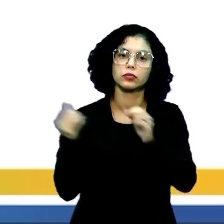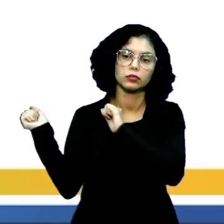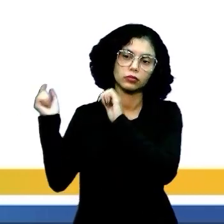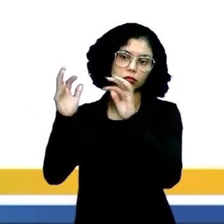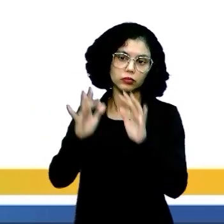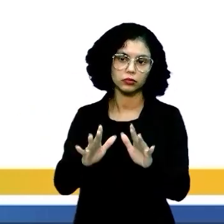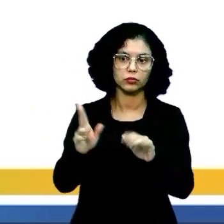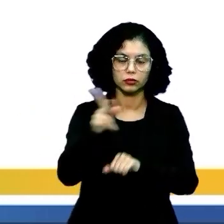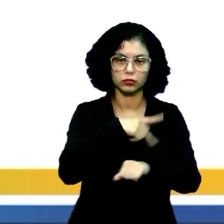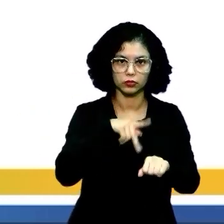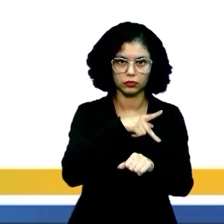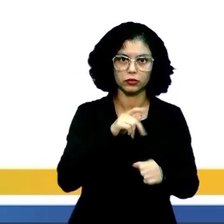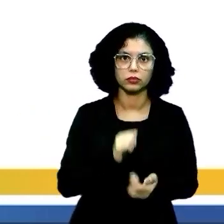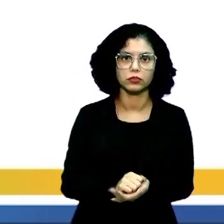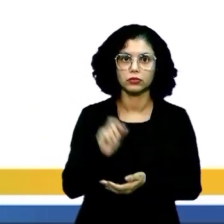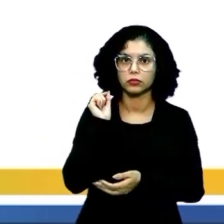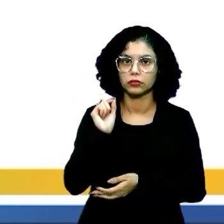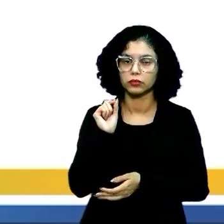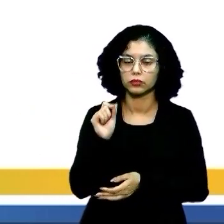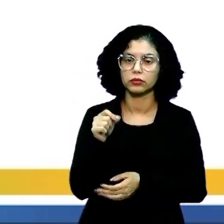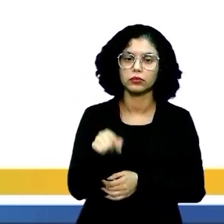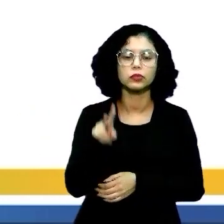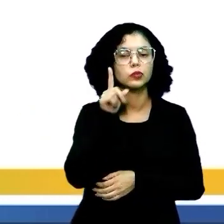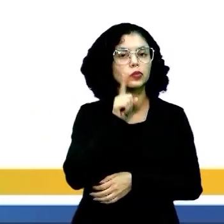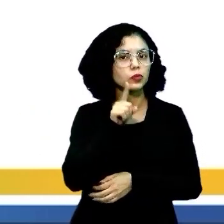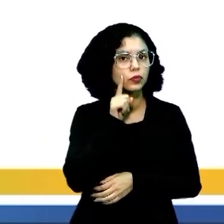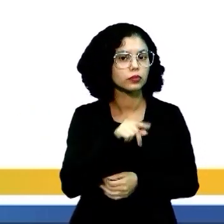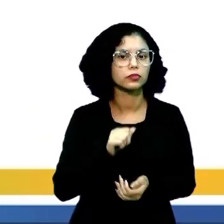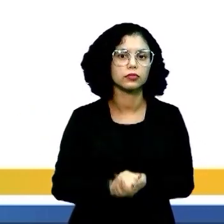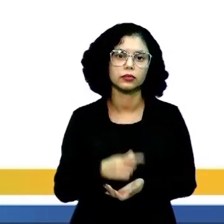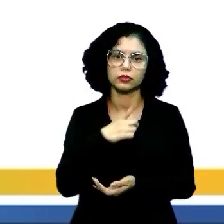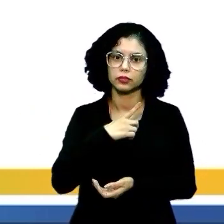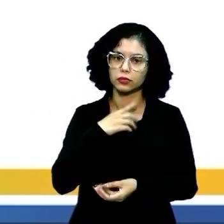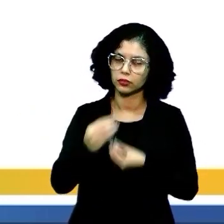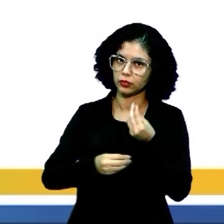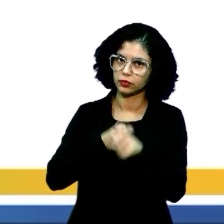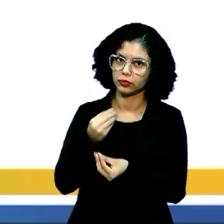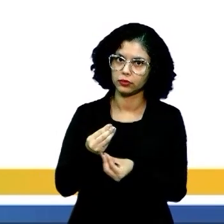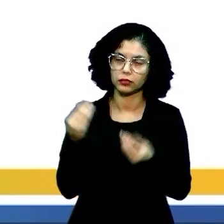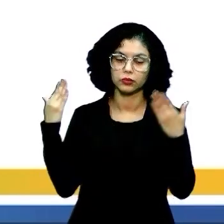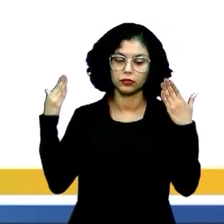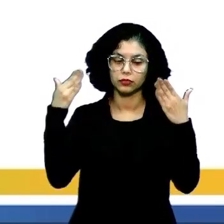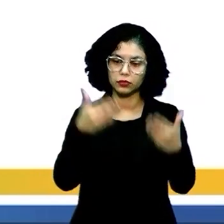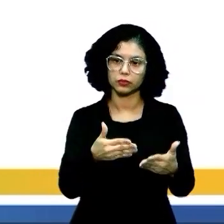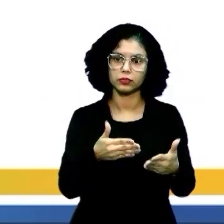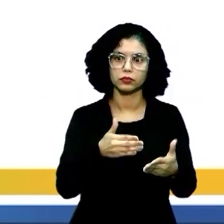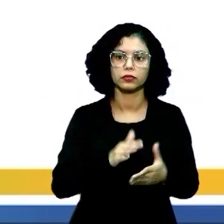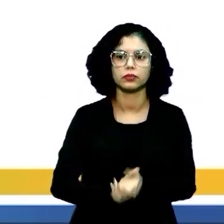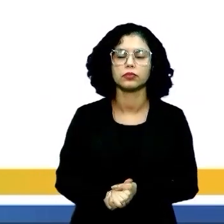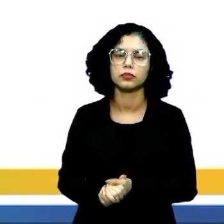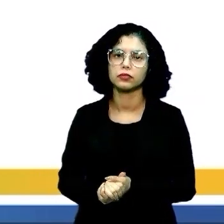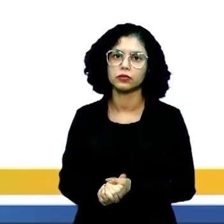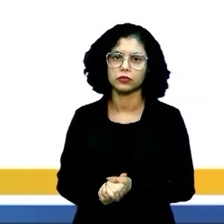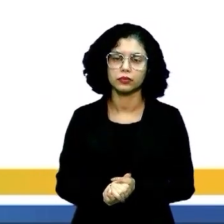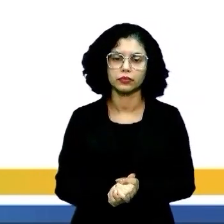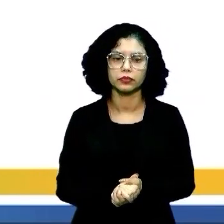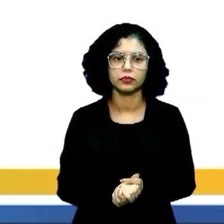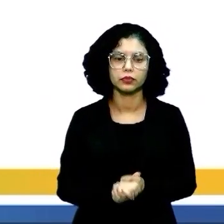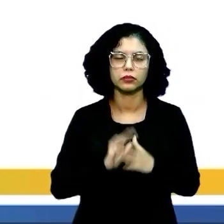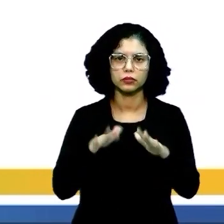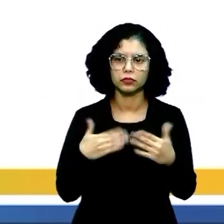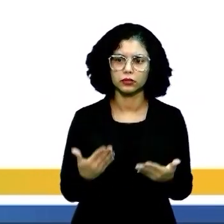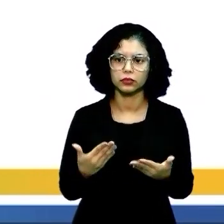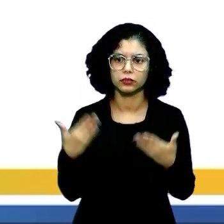esses países. O que os Estados Unidos tinha como principal foco? Qual